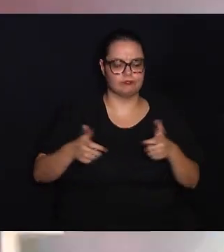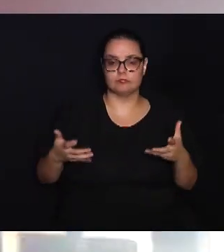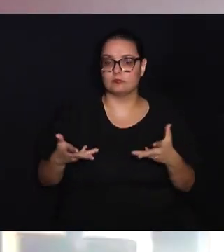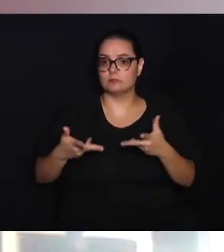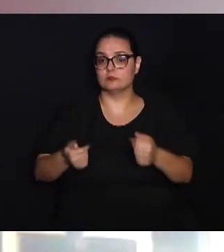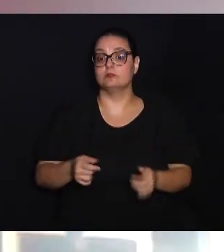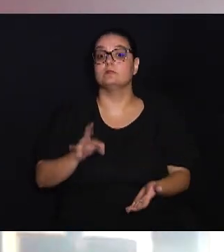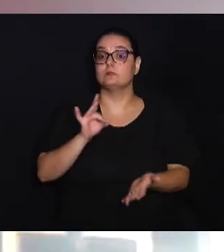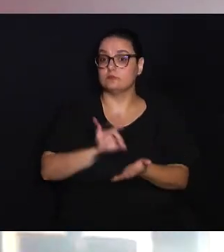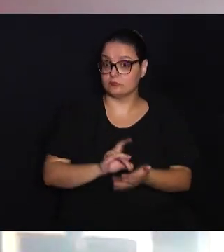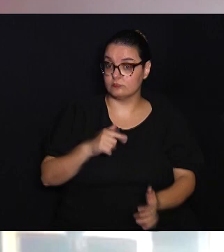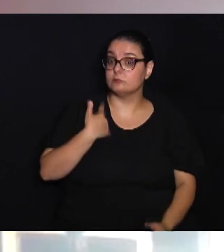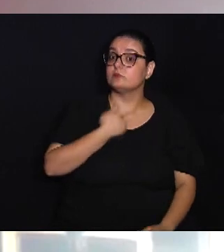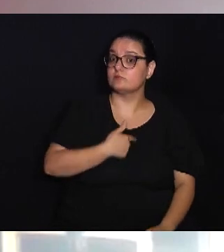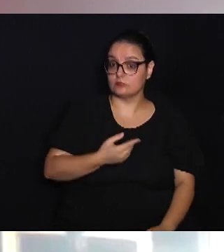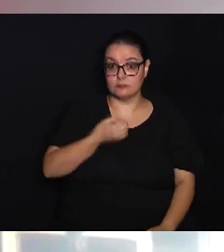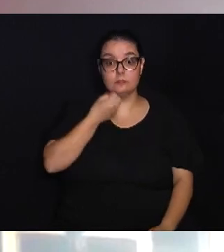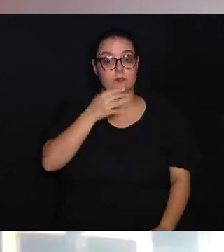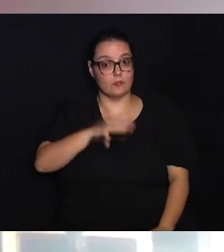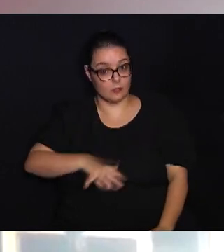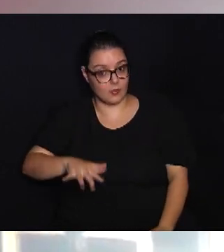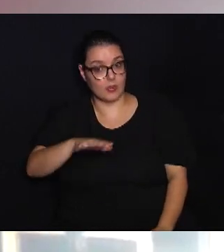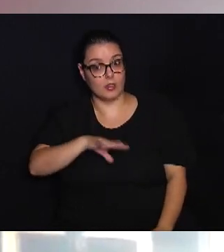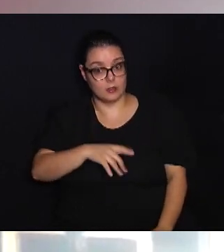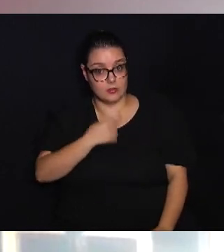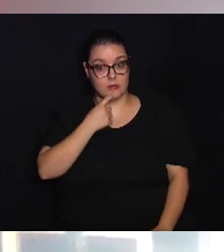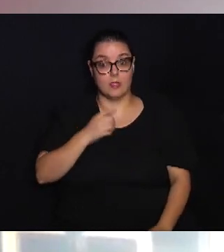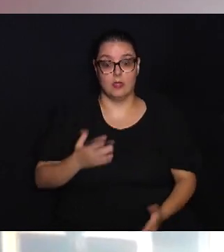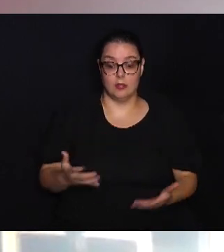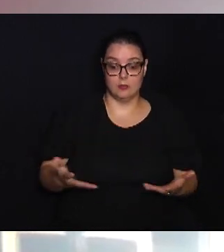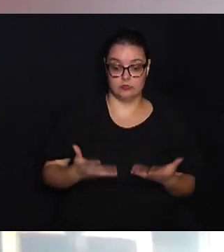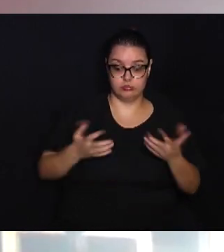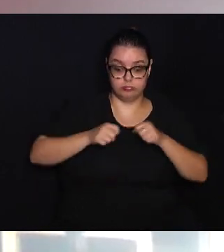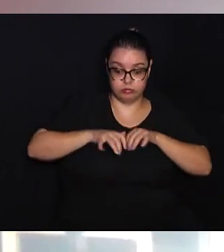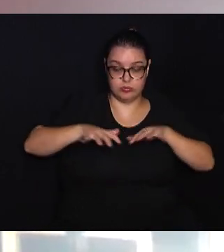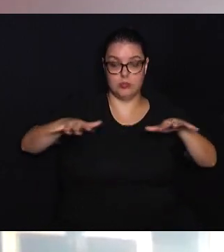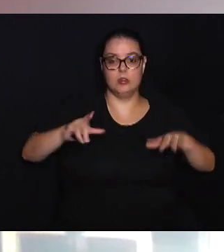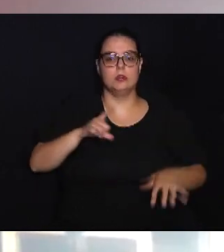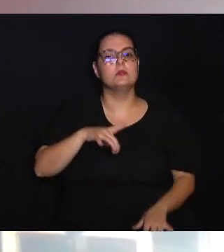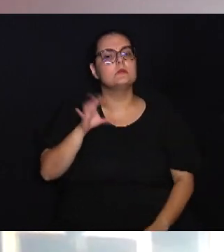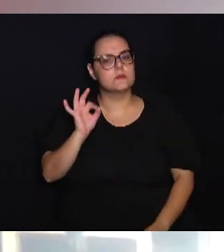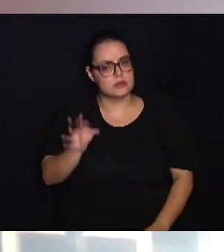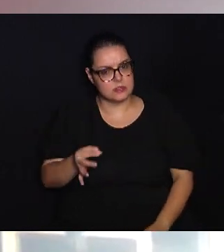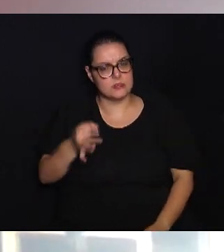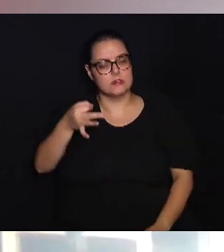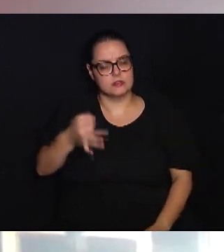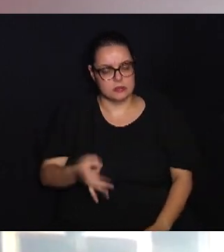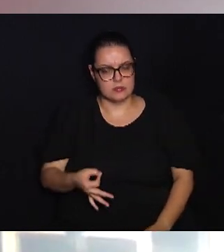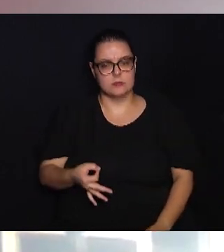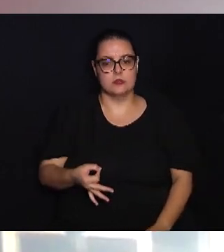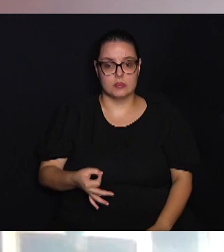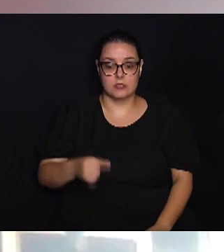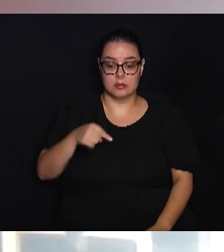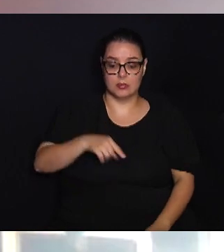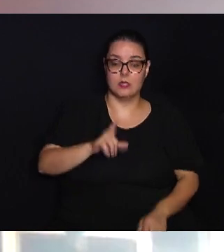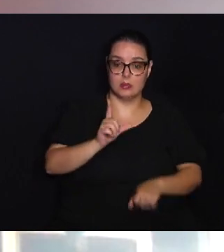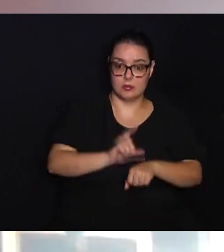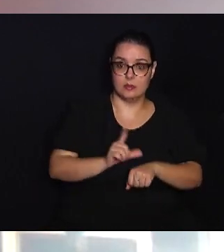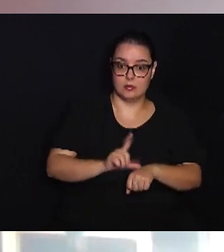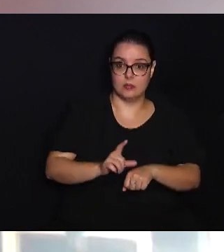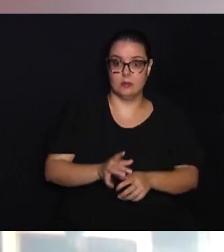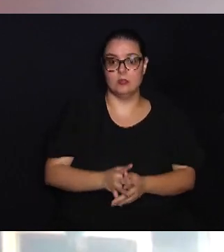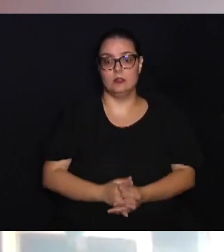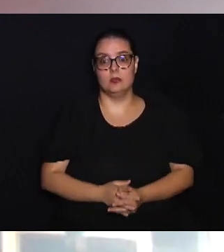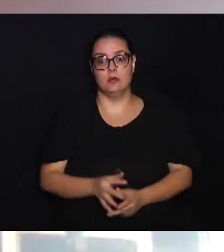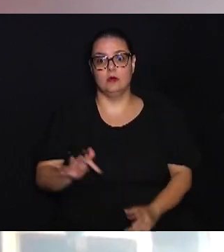potencial incrível Então realmente para nós é muito bom e o mercado de Campinas ele é muito pujante nó nós temos certeza absoluta que essa